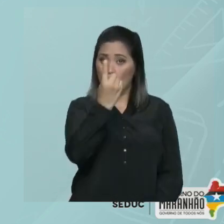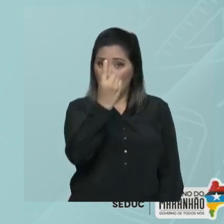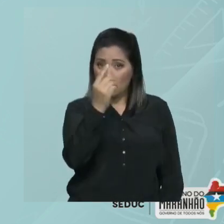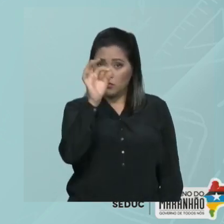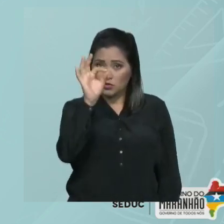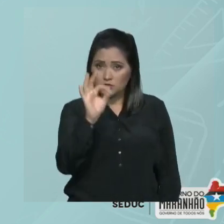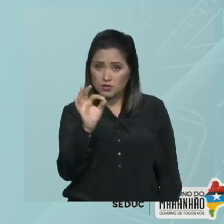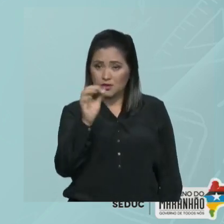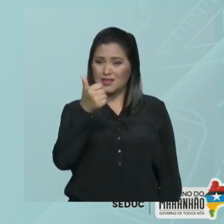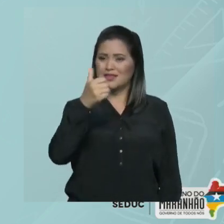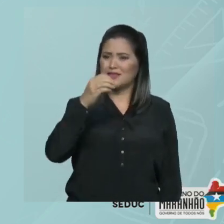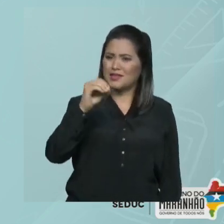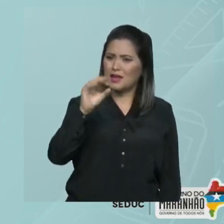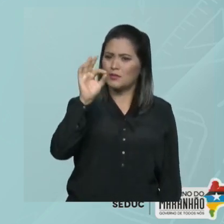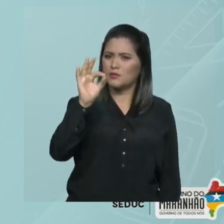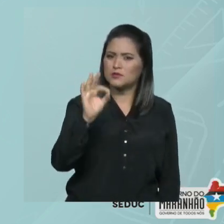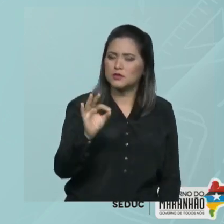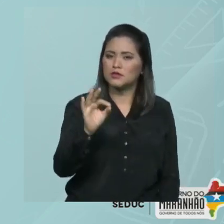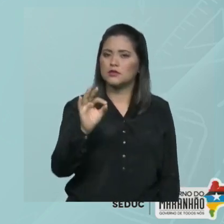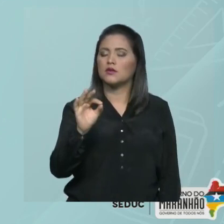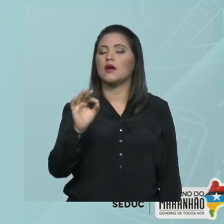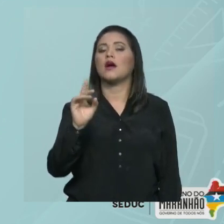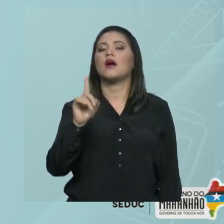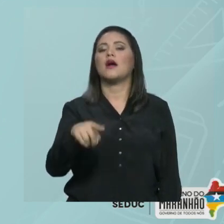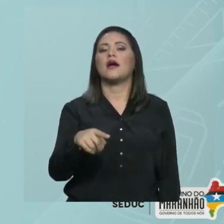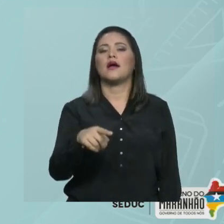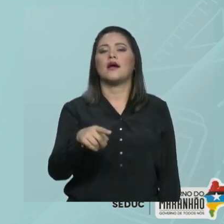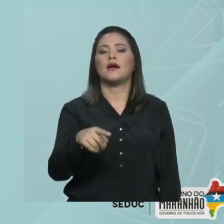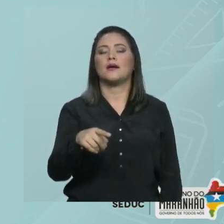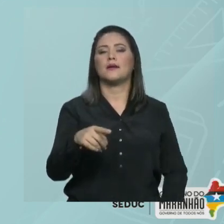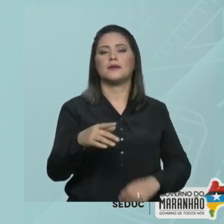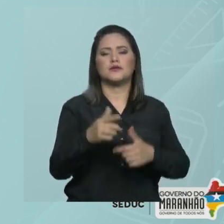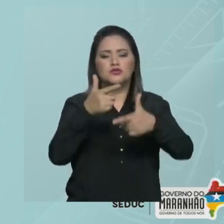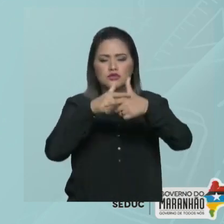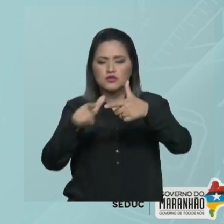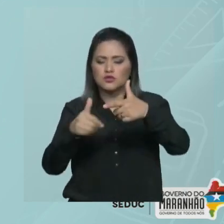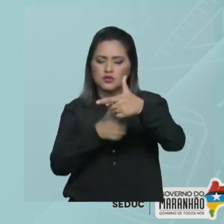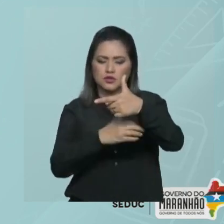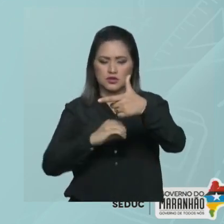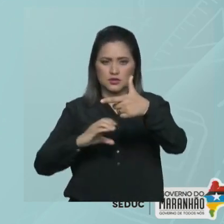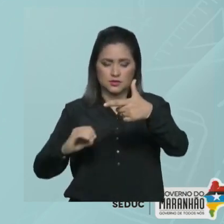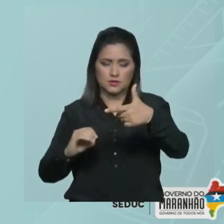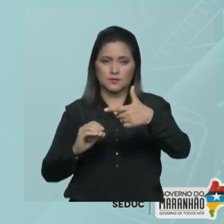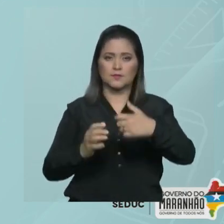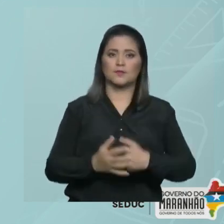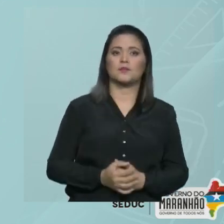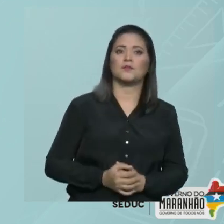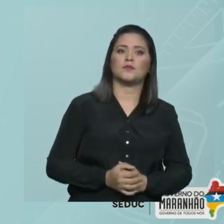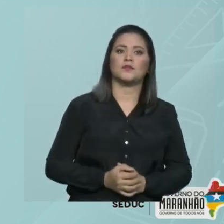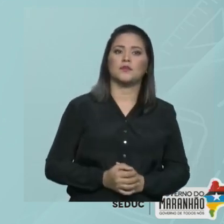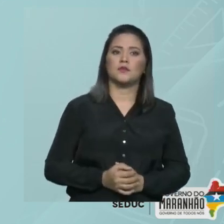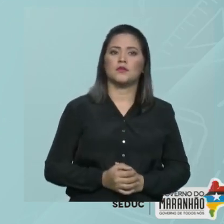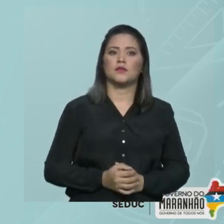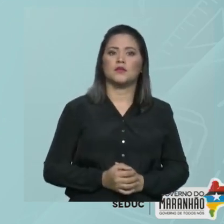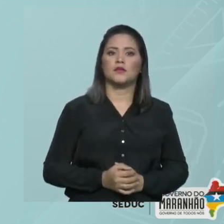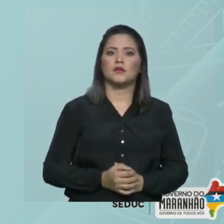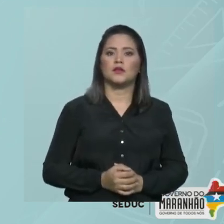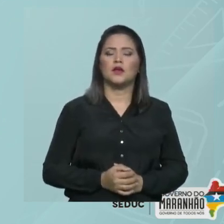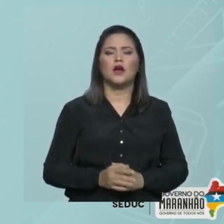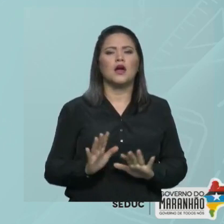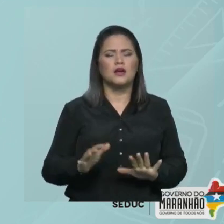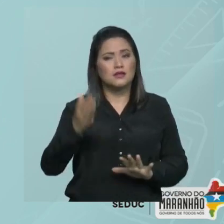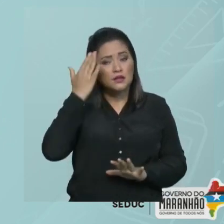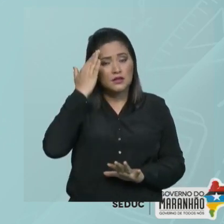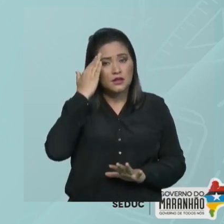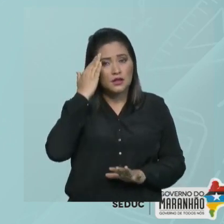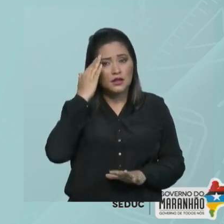vou ter uma taxa percentual. Eu só quero que você entenda o seguinte: porcentagem é divisão por 100. Só